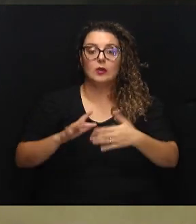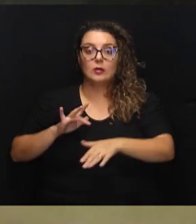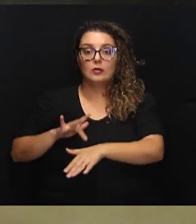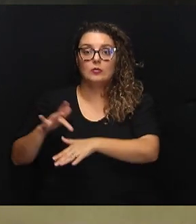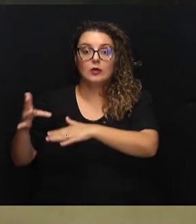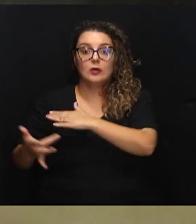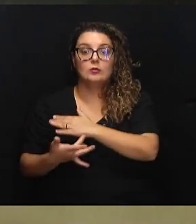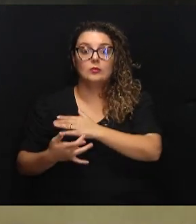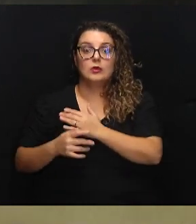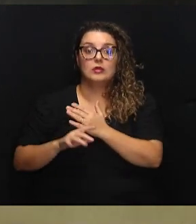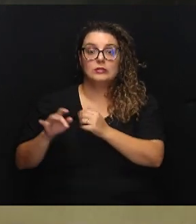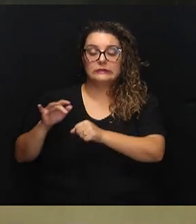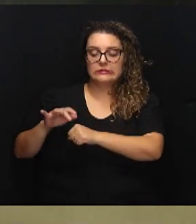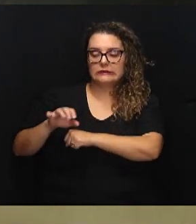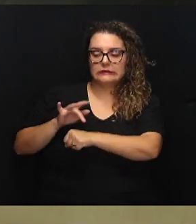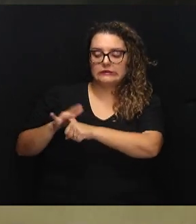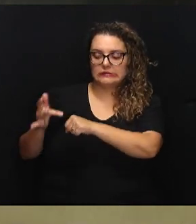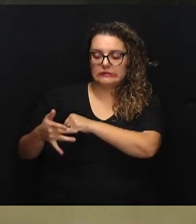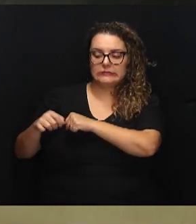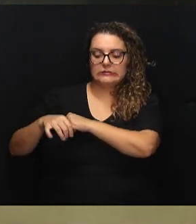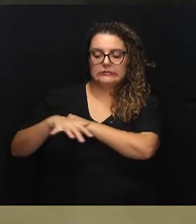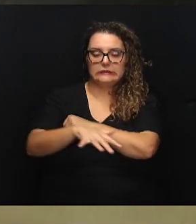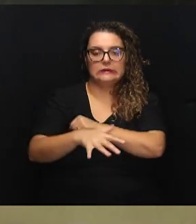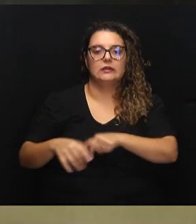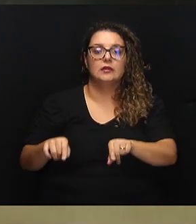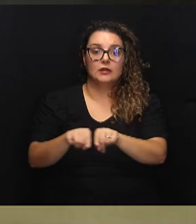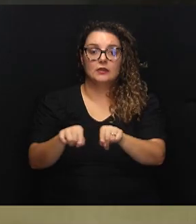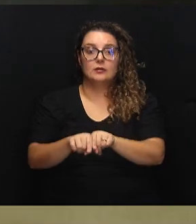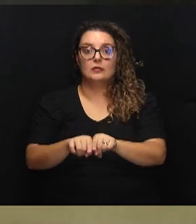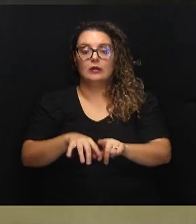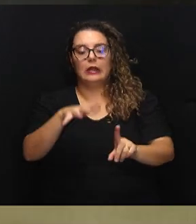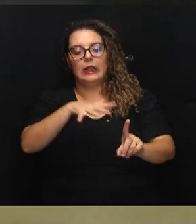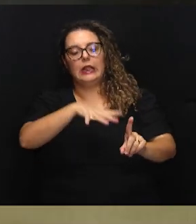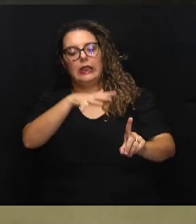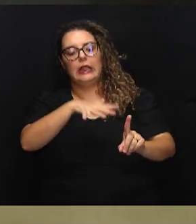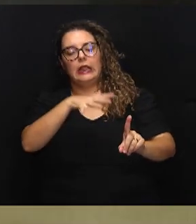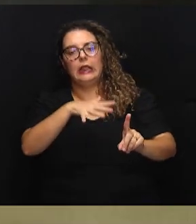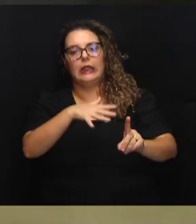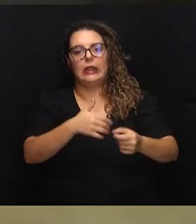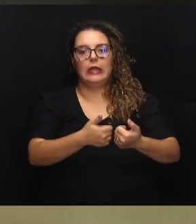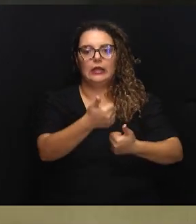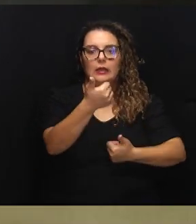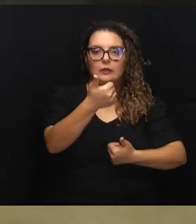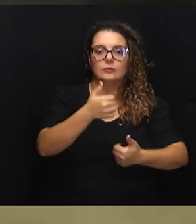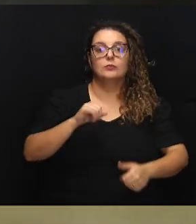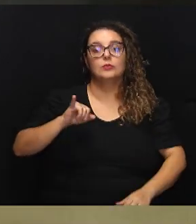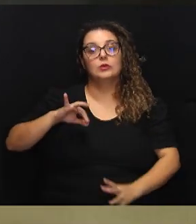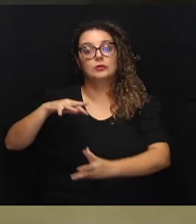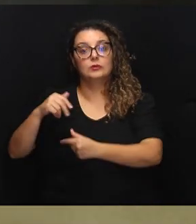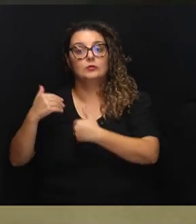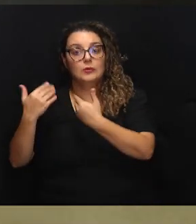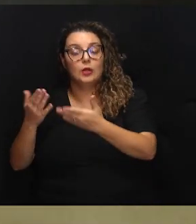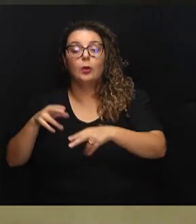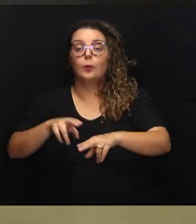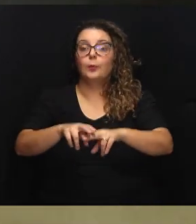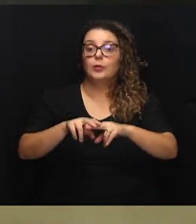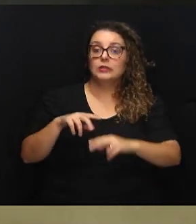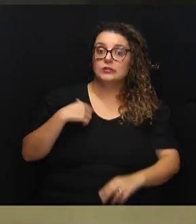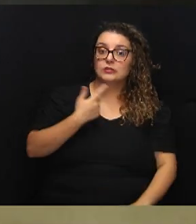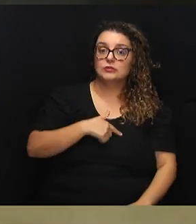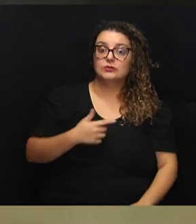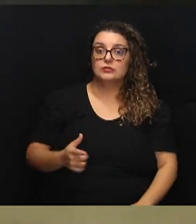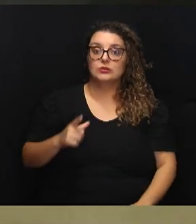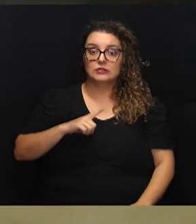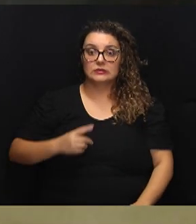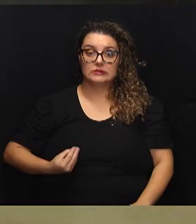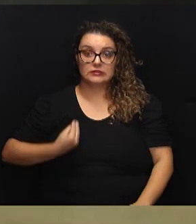influência das redes sociais e também a idolatria por jogadores internacionais. Por isso, a gente conta com